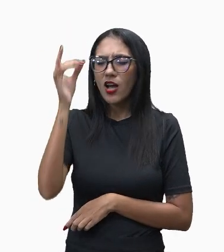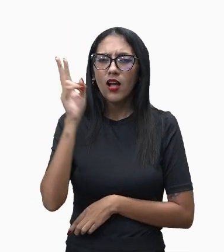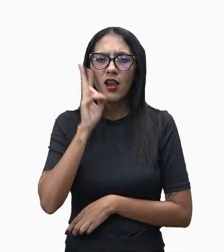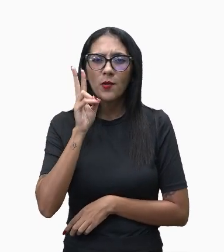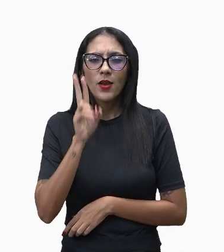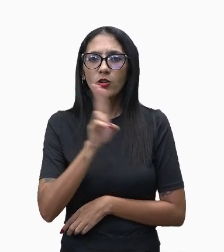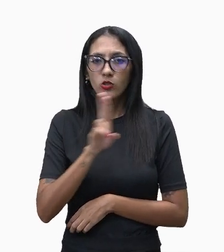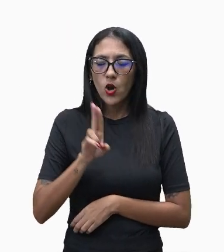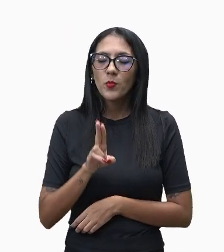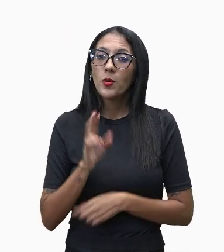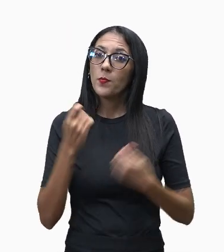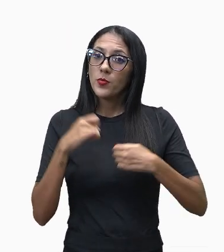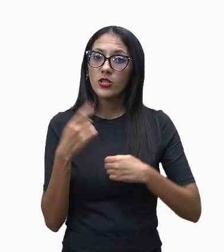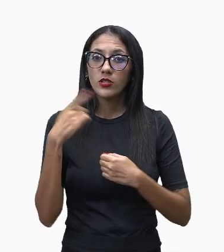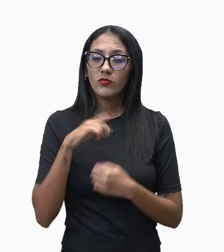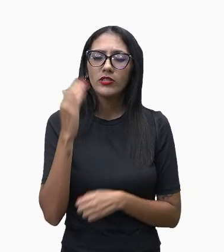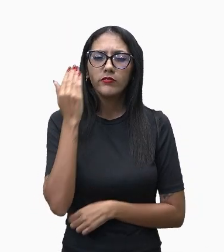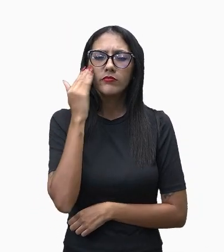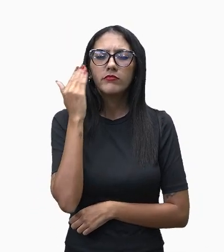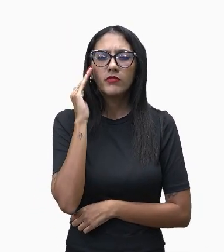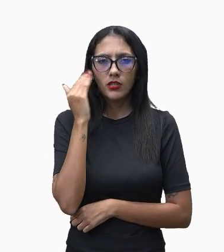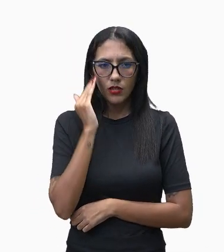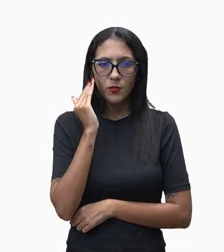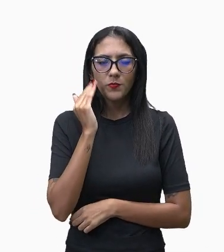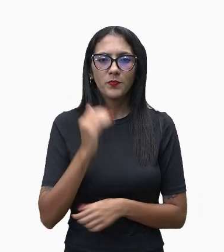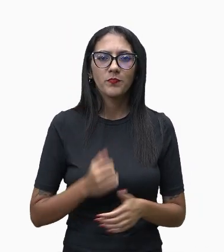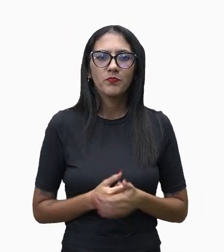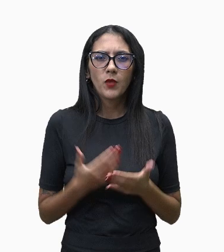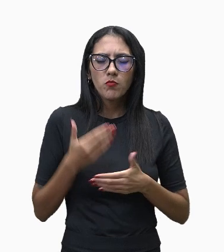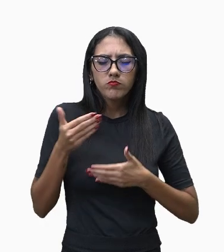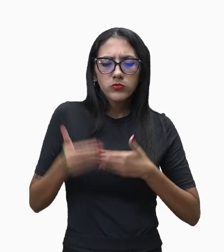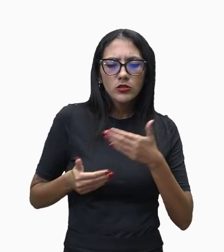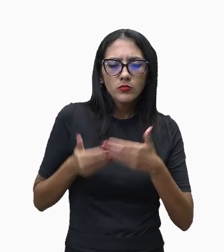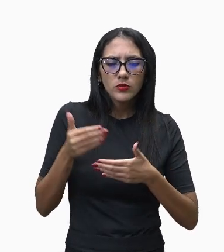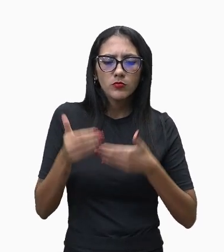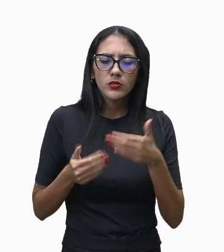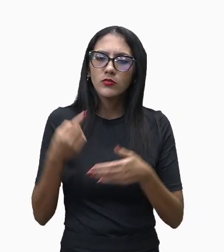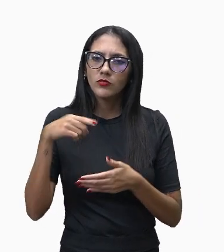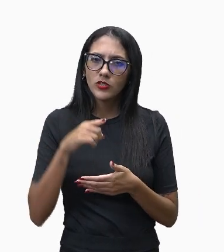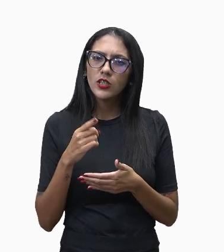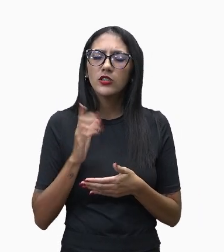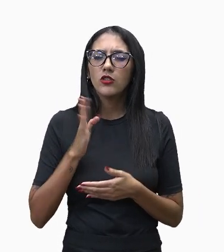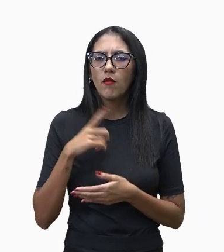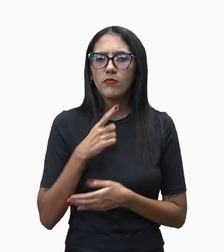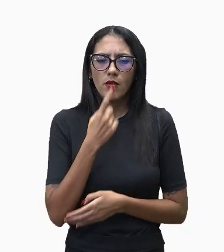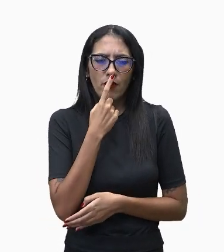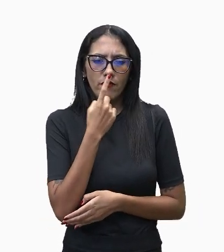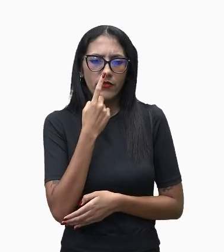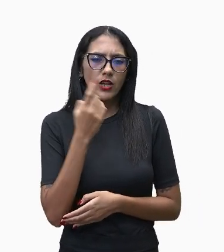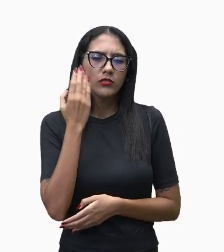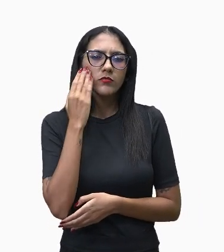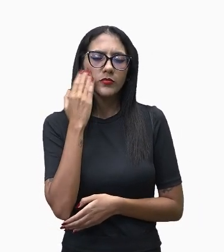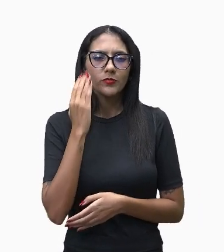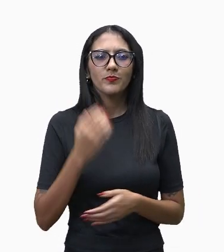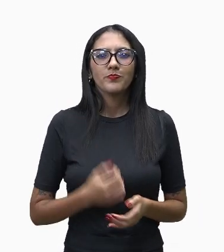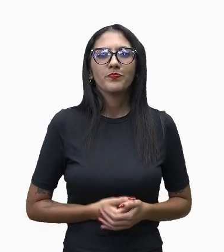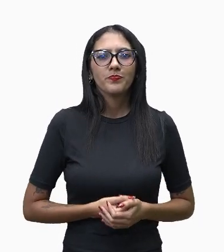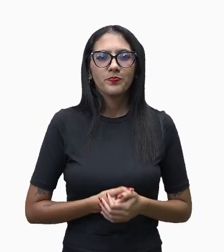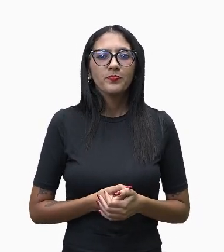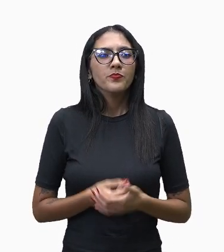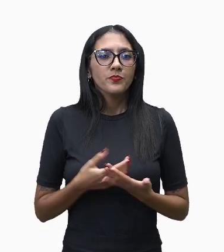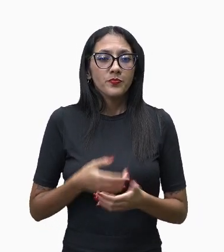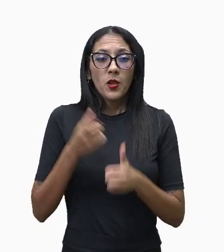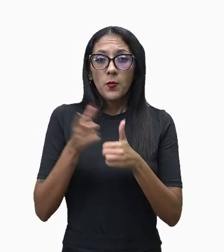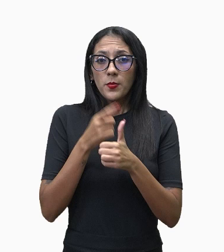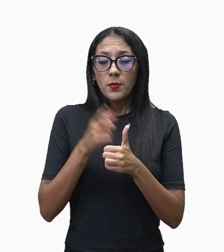vocês compreendam os processos, tá? E aos poucos vocês vão se habituando com eles, tá? O primeiro desses processos